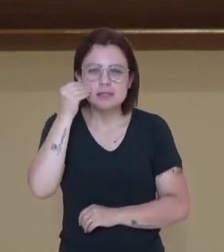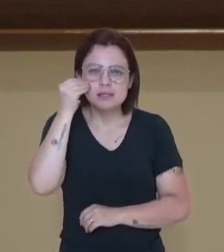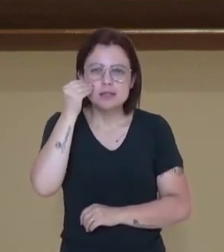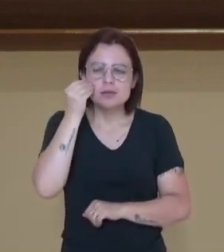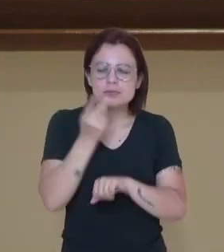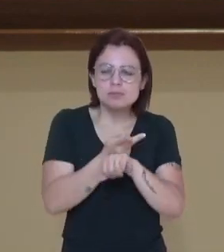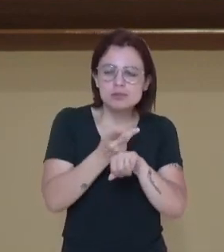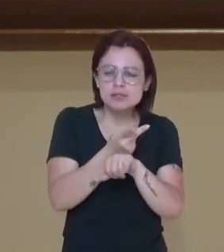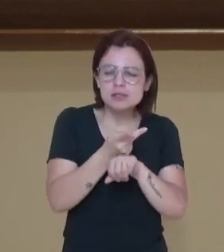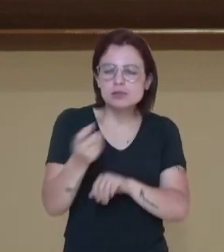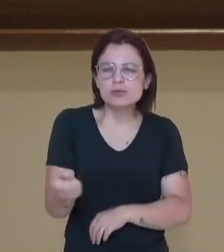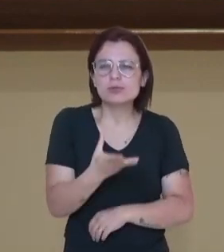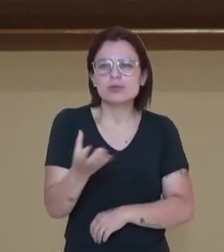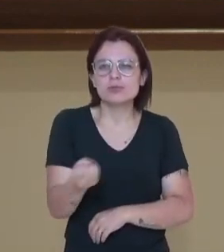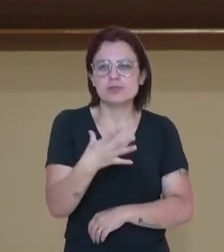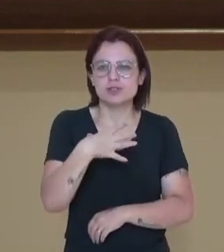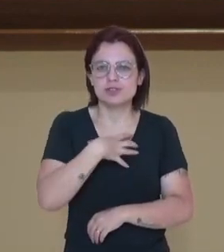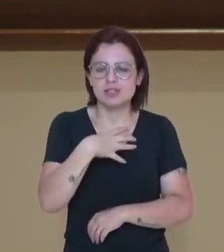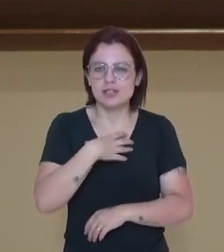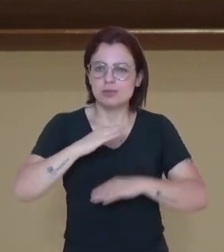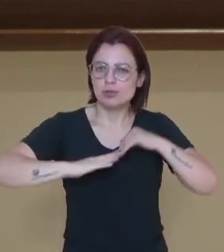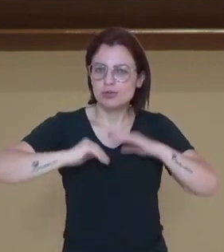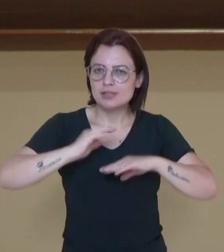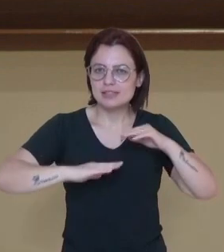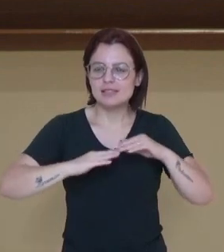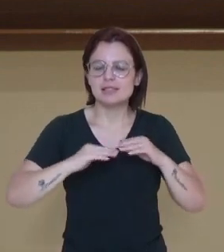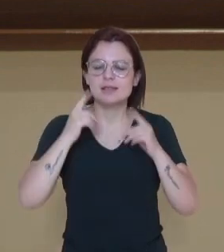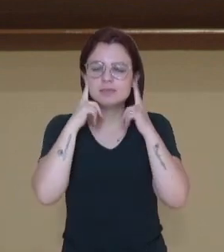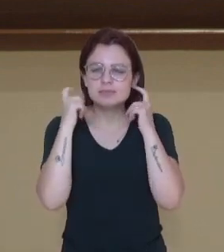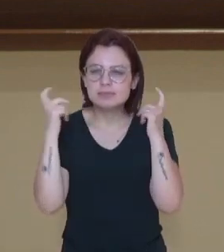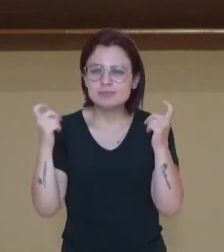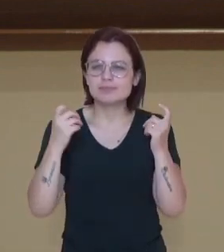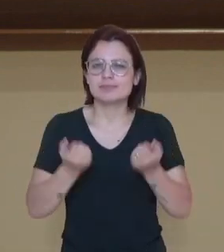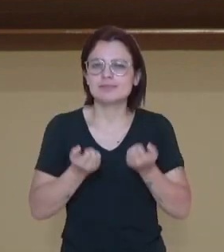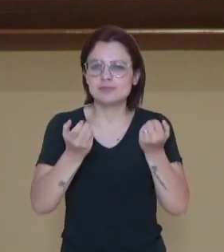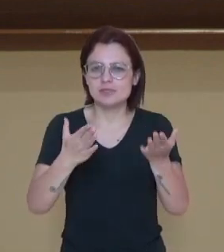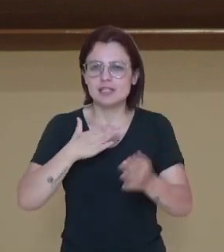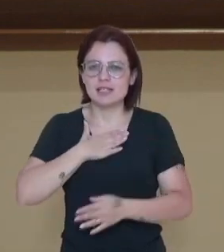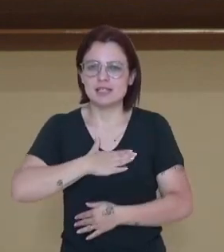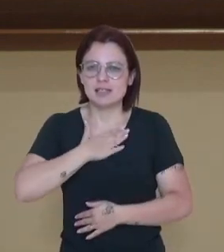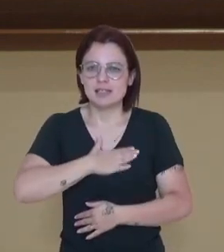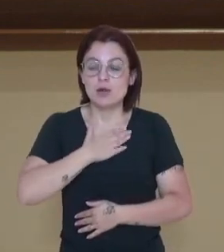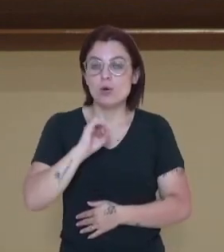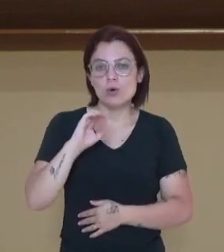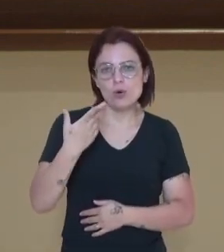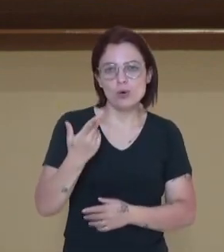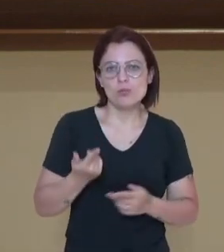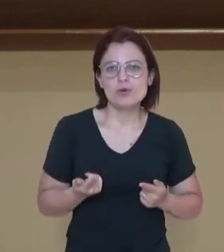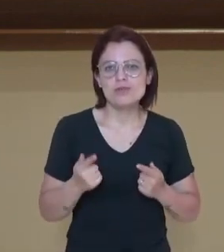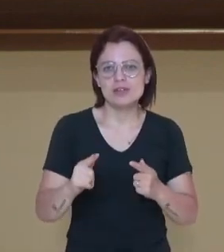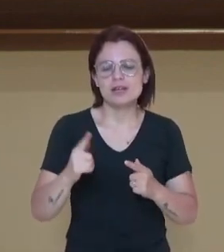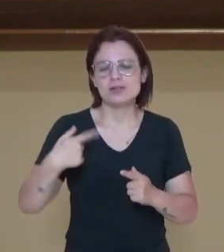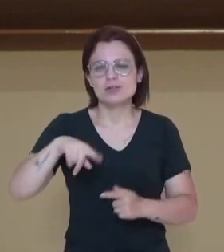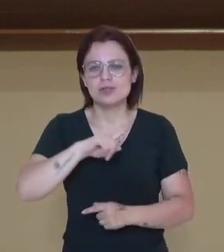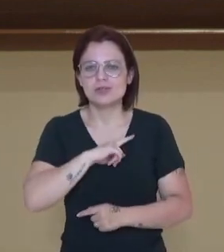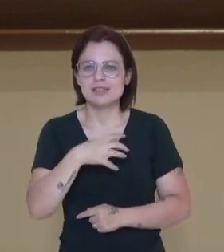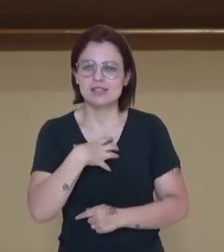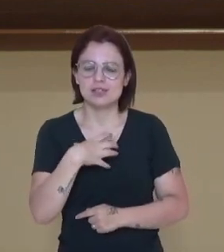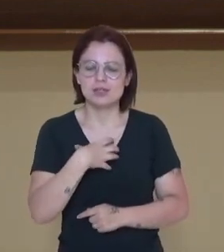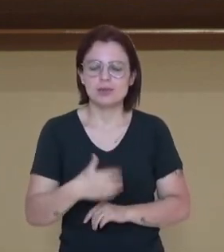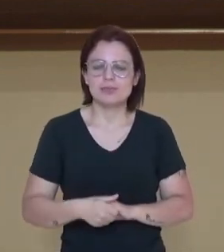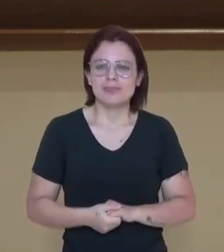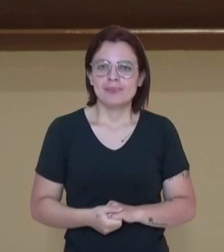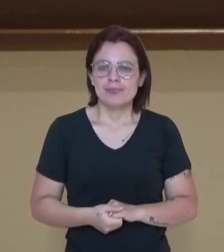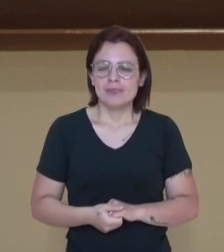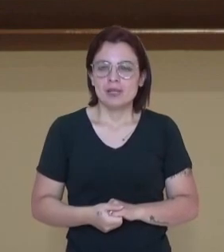buscando novas possibilidades de produzir sons para agradar ou provocar os nossos sentidos.